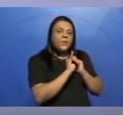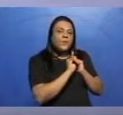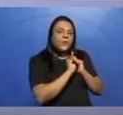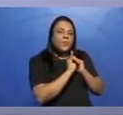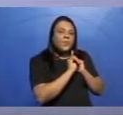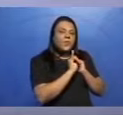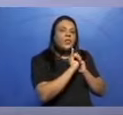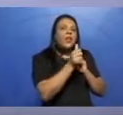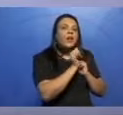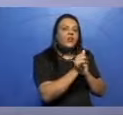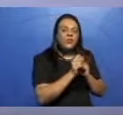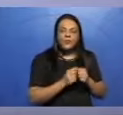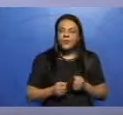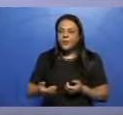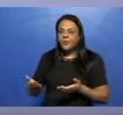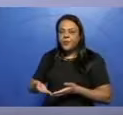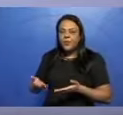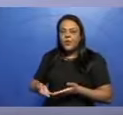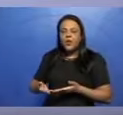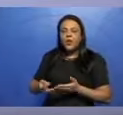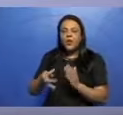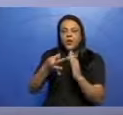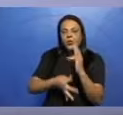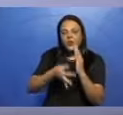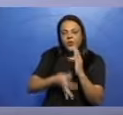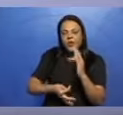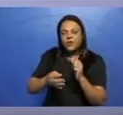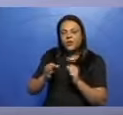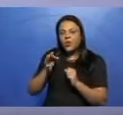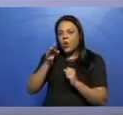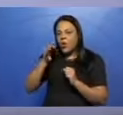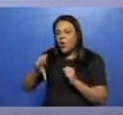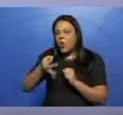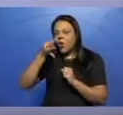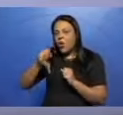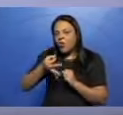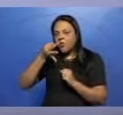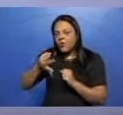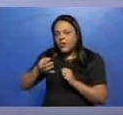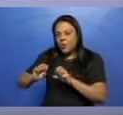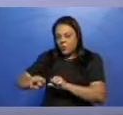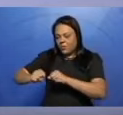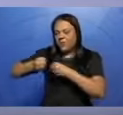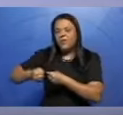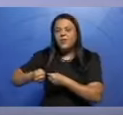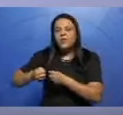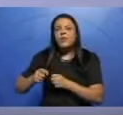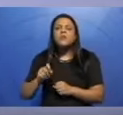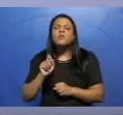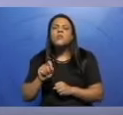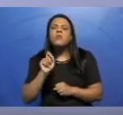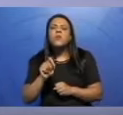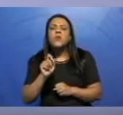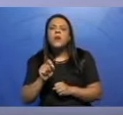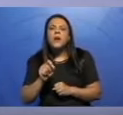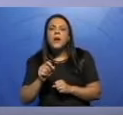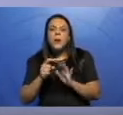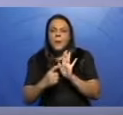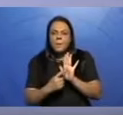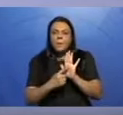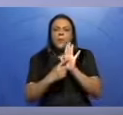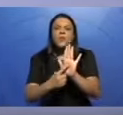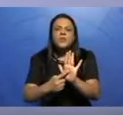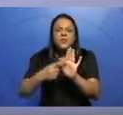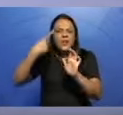Dissertativo. A intenção é expor informações, conceitos, ideias e também